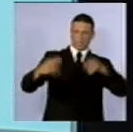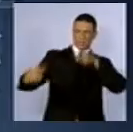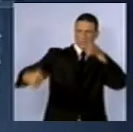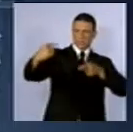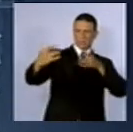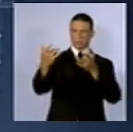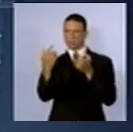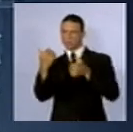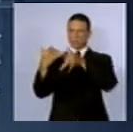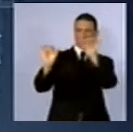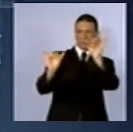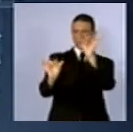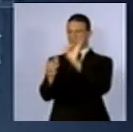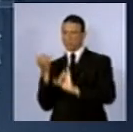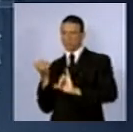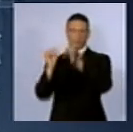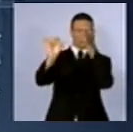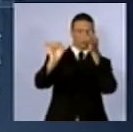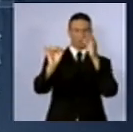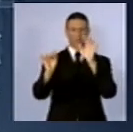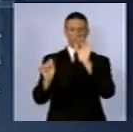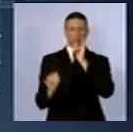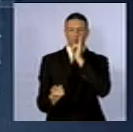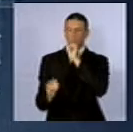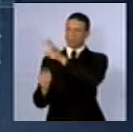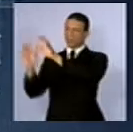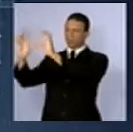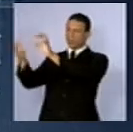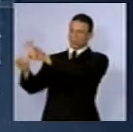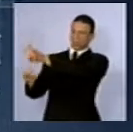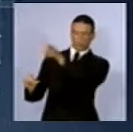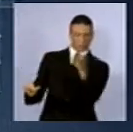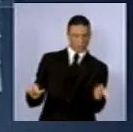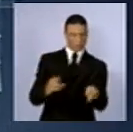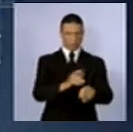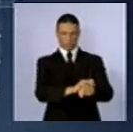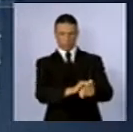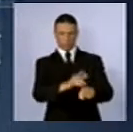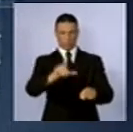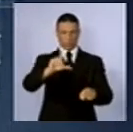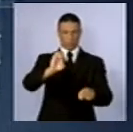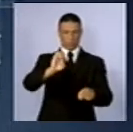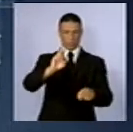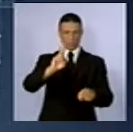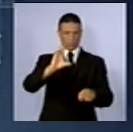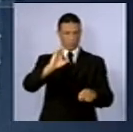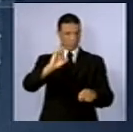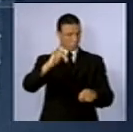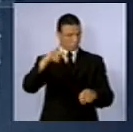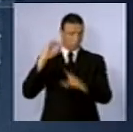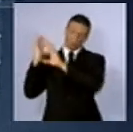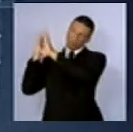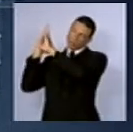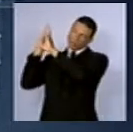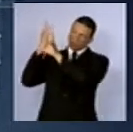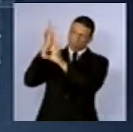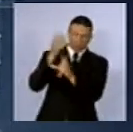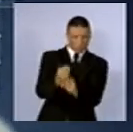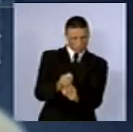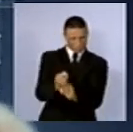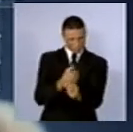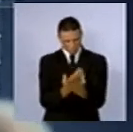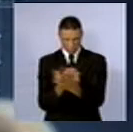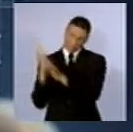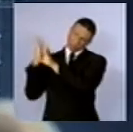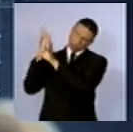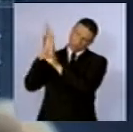né do dos Campos magnéticos e leucemia em criança Ela tem aí três décadas né e mas